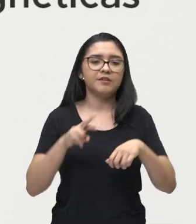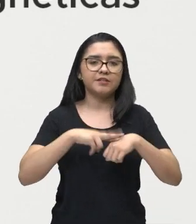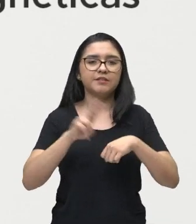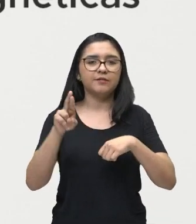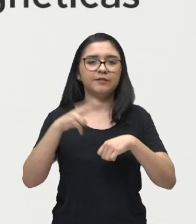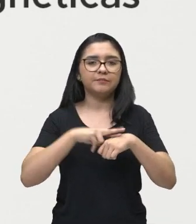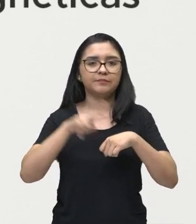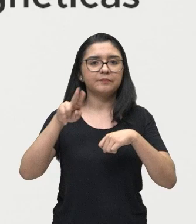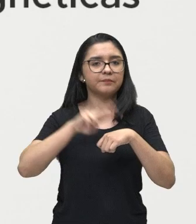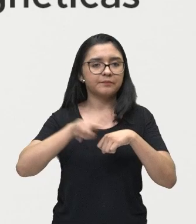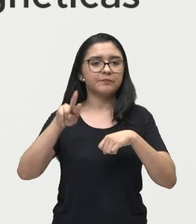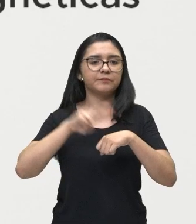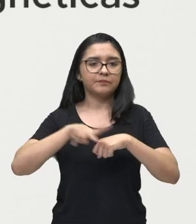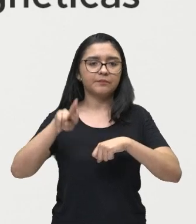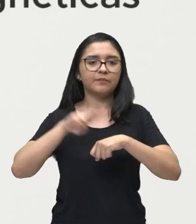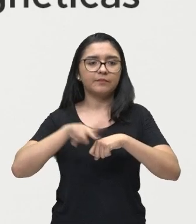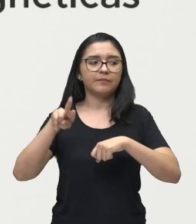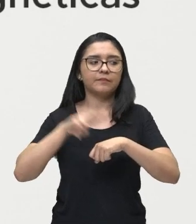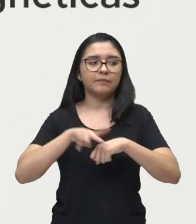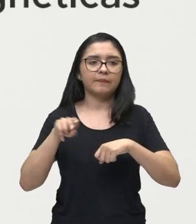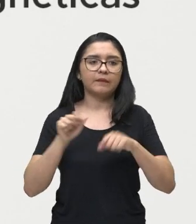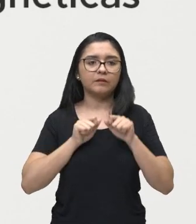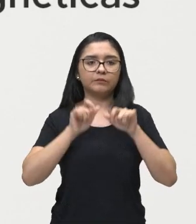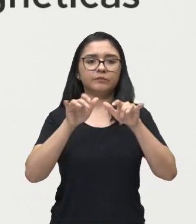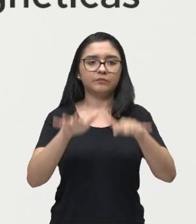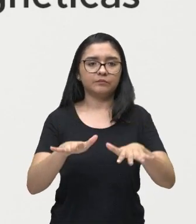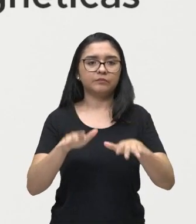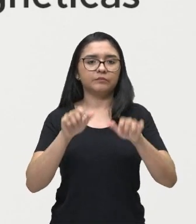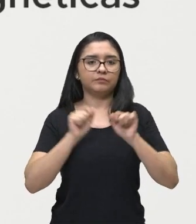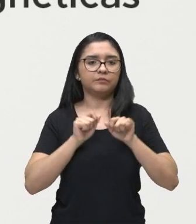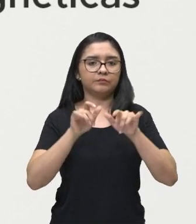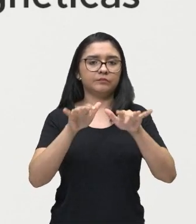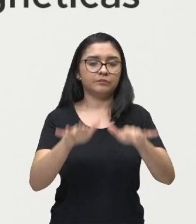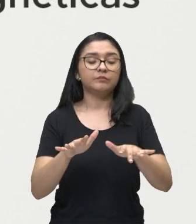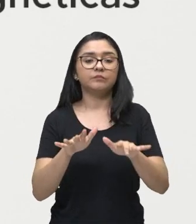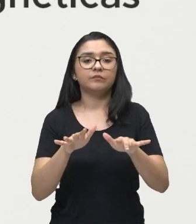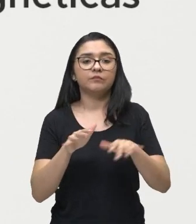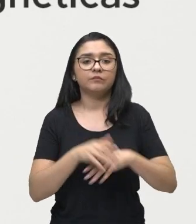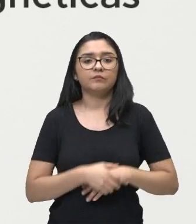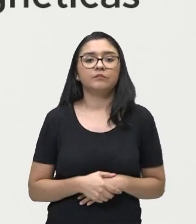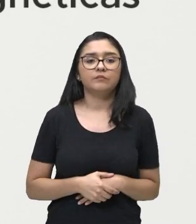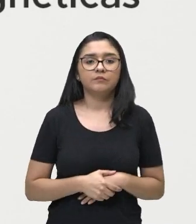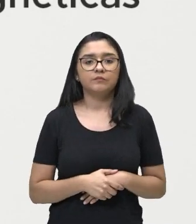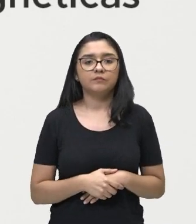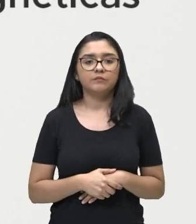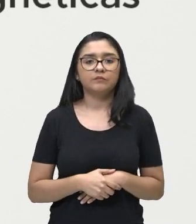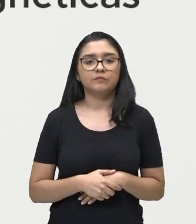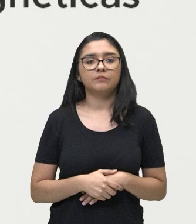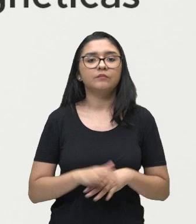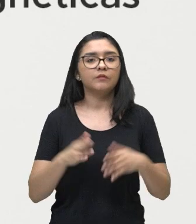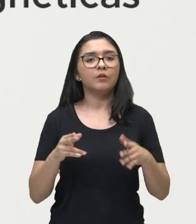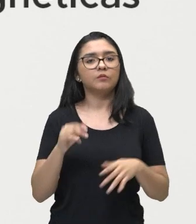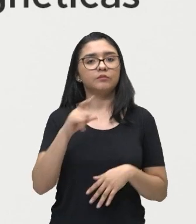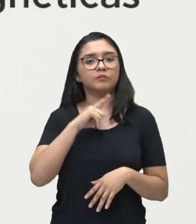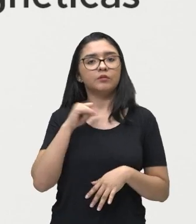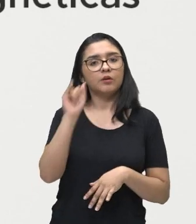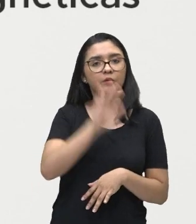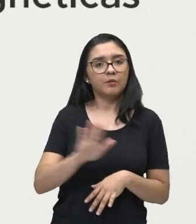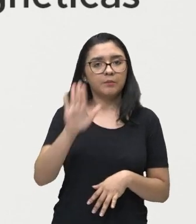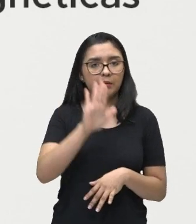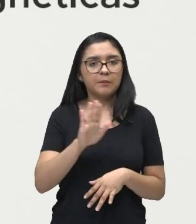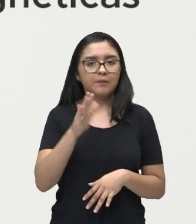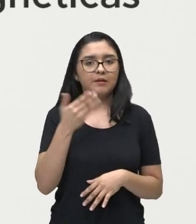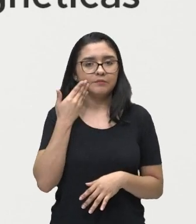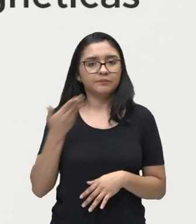Logo, você tem irradiação ou radiação. Aí temos uma imagem que foi muito utilizada na época